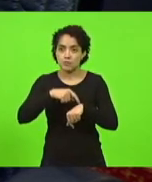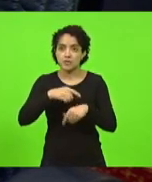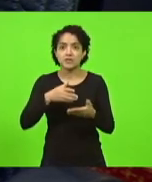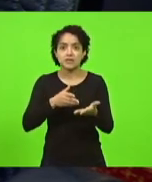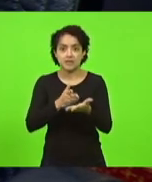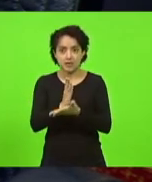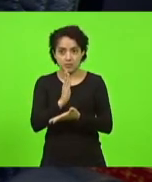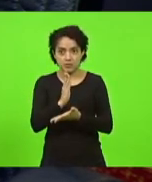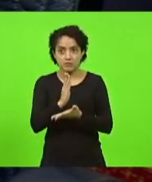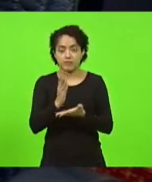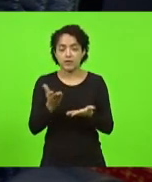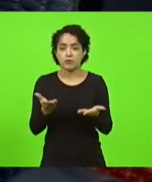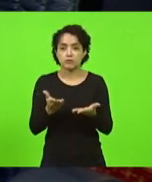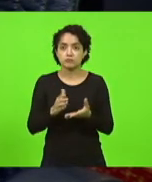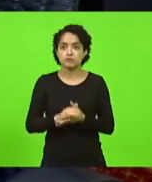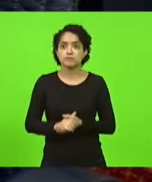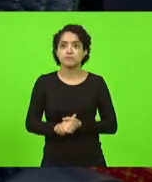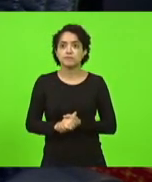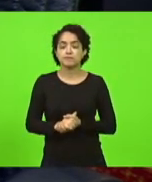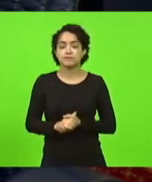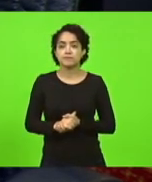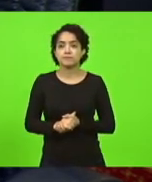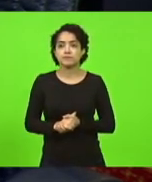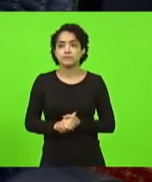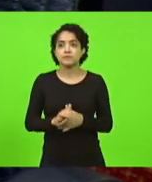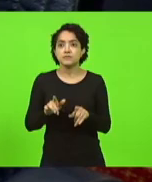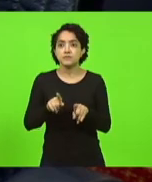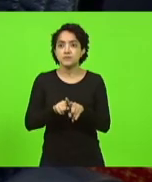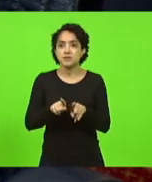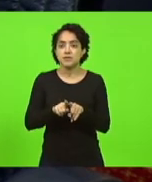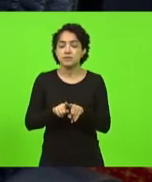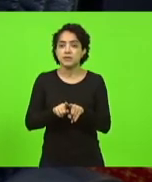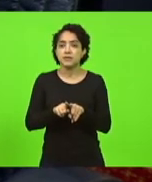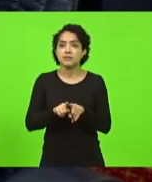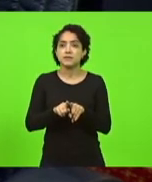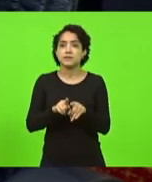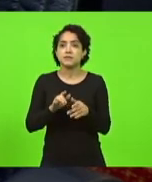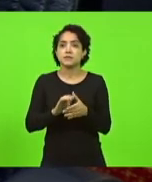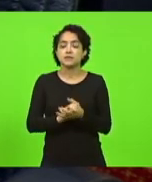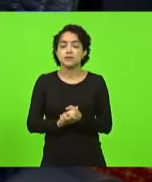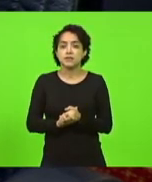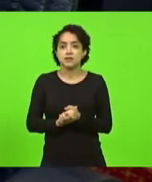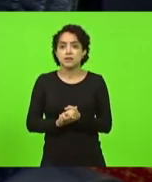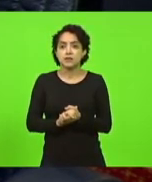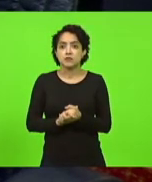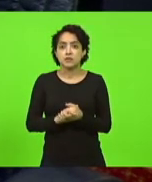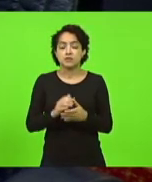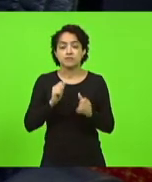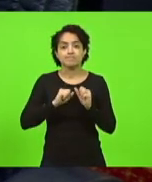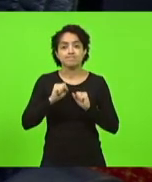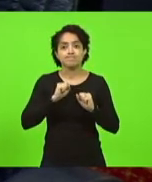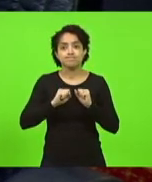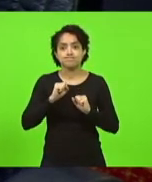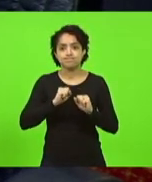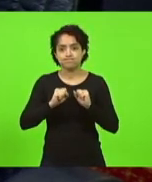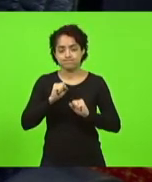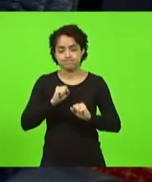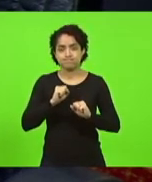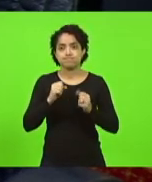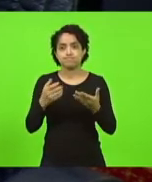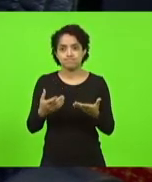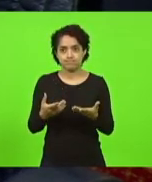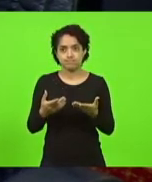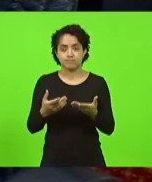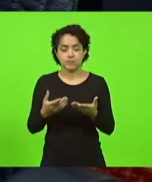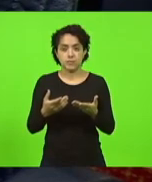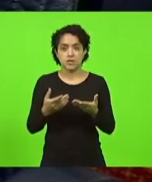aprovar essa matéria nessa manhã. Da mesma forma, senhor presidente, Eu estava muito agoniada com a situação do sistema